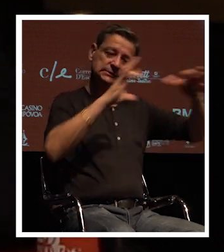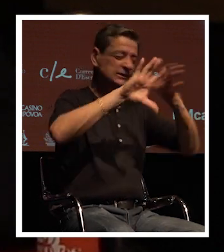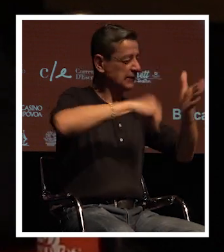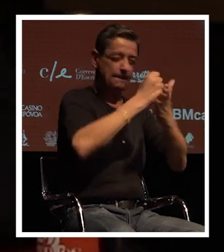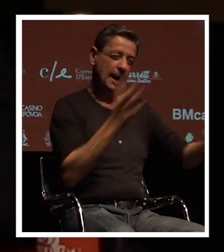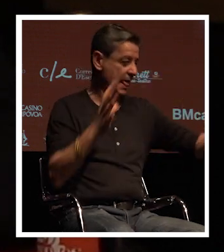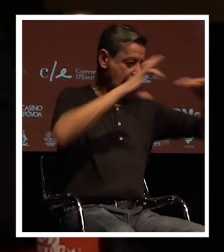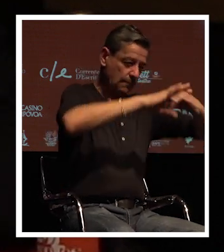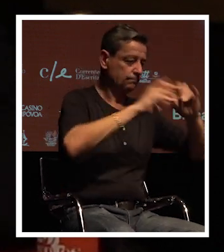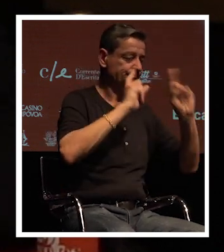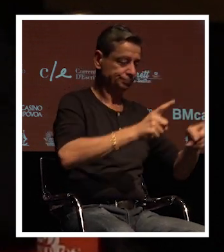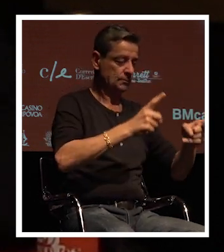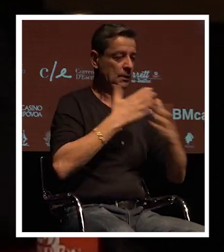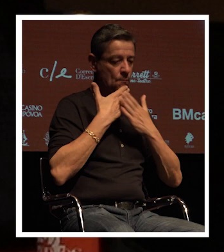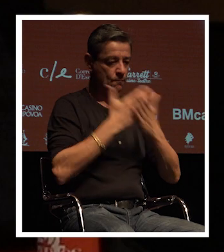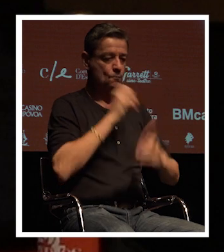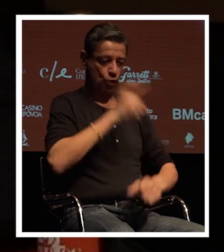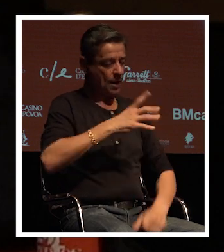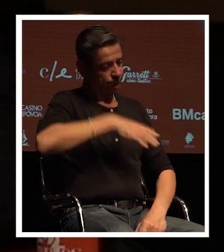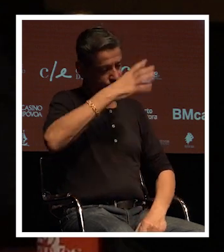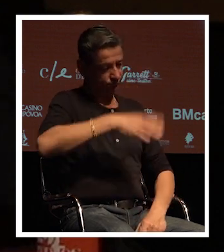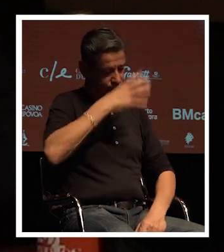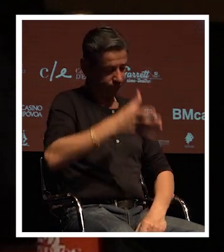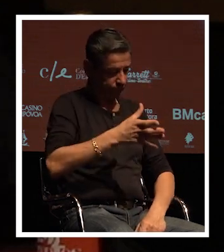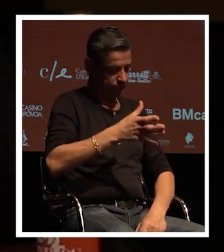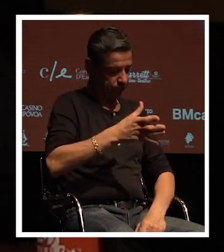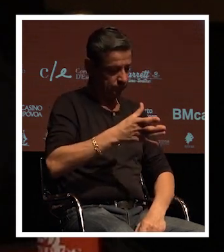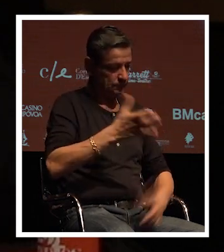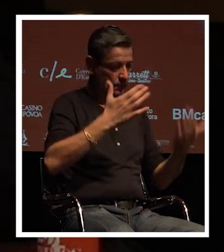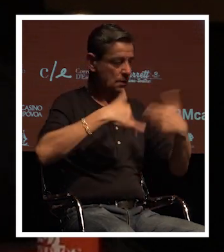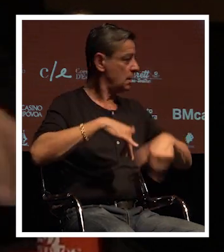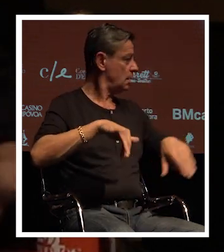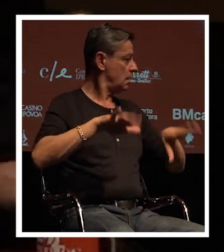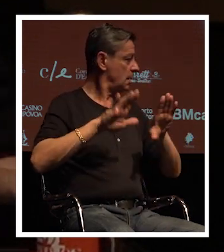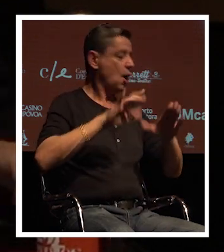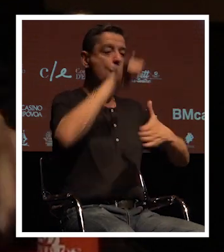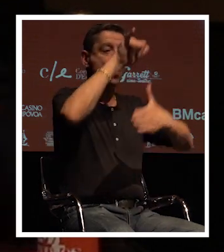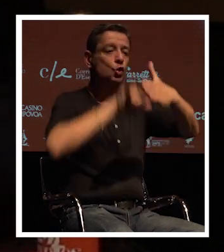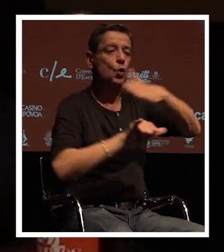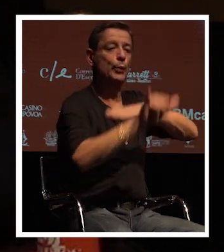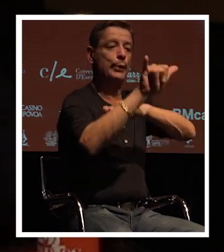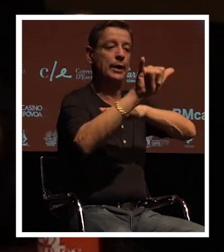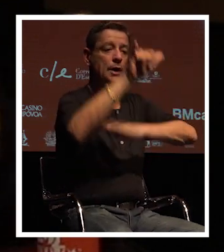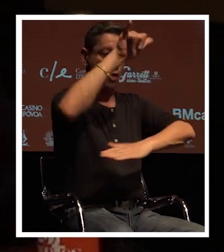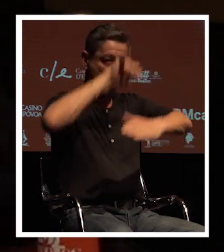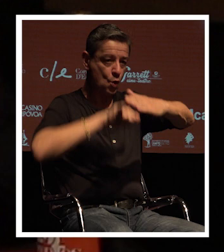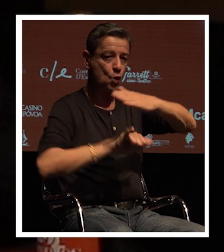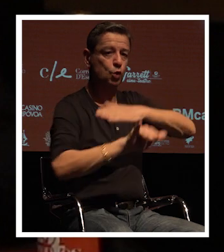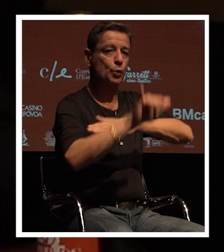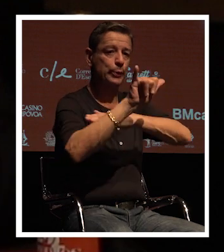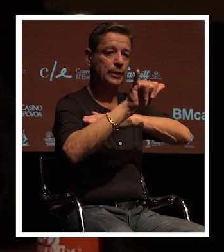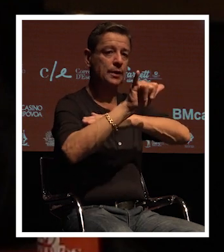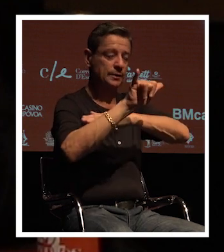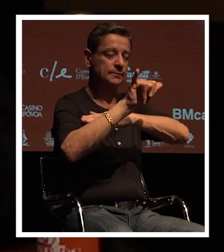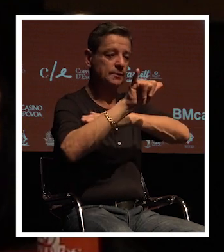isso eu podia tr ela aqui mas eu fui ao YouTube e e tive